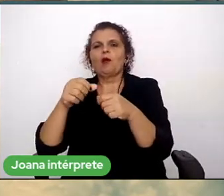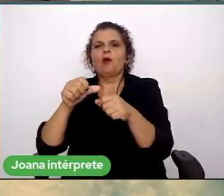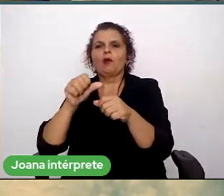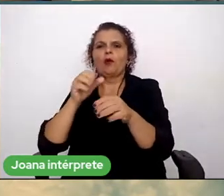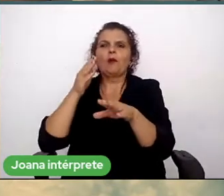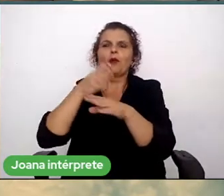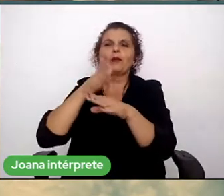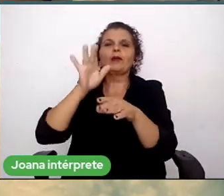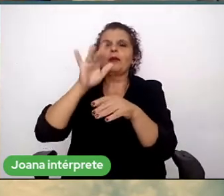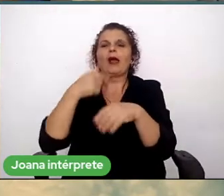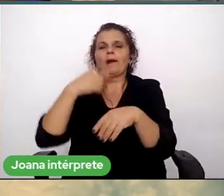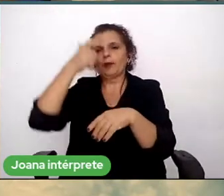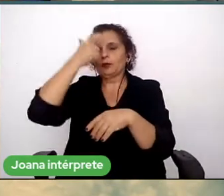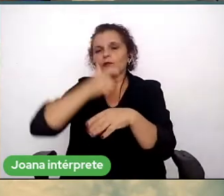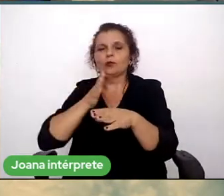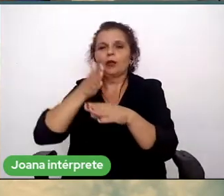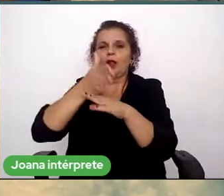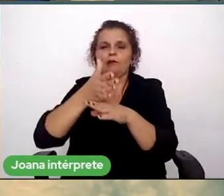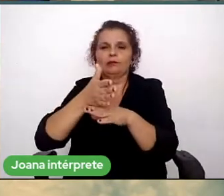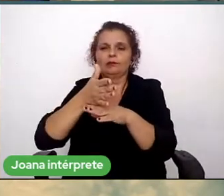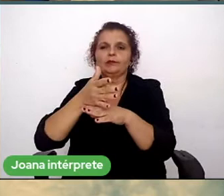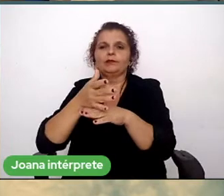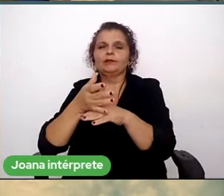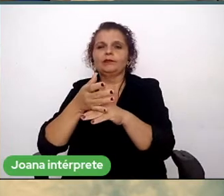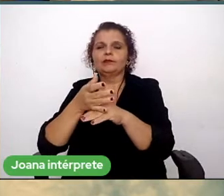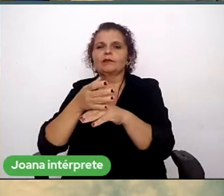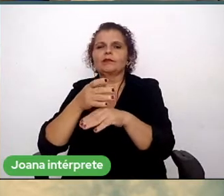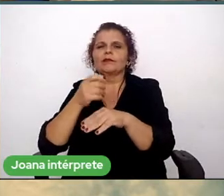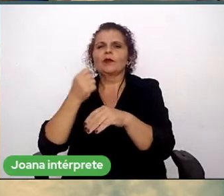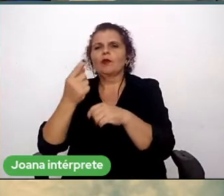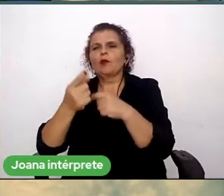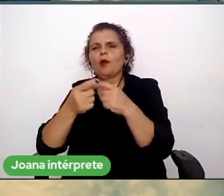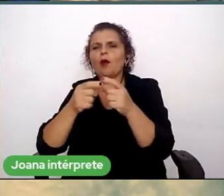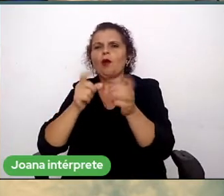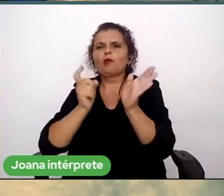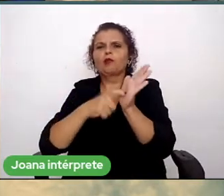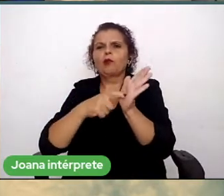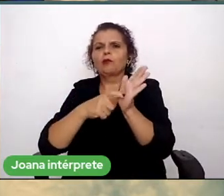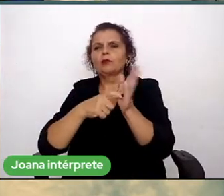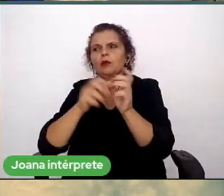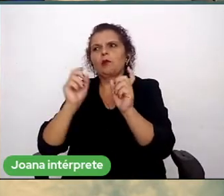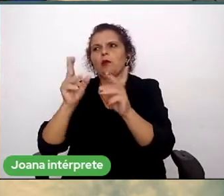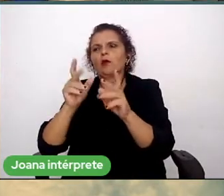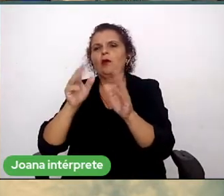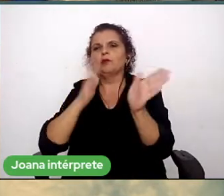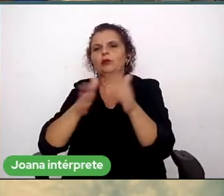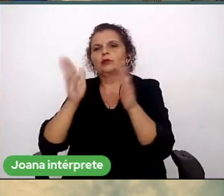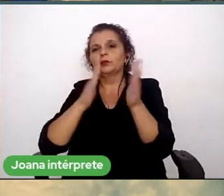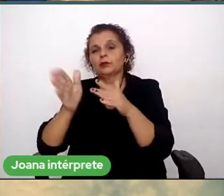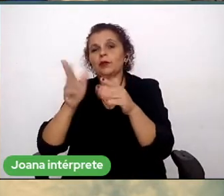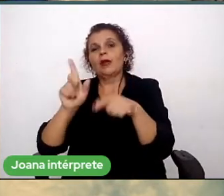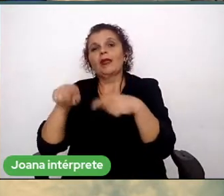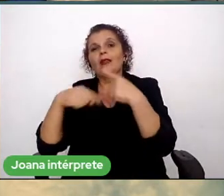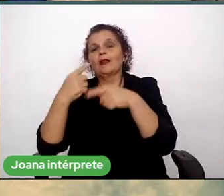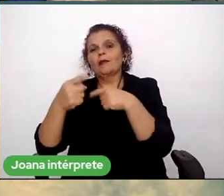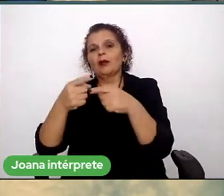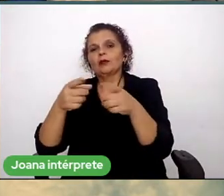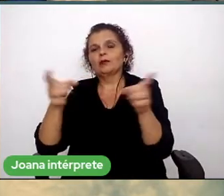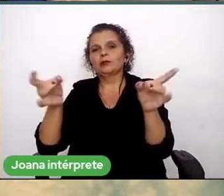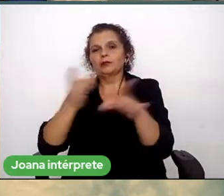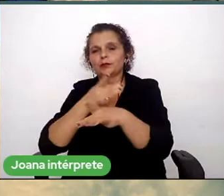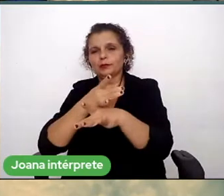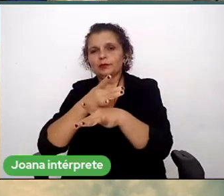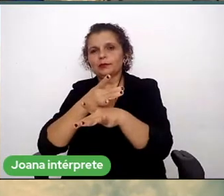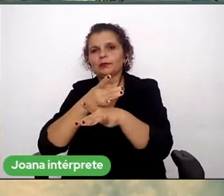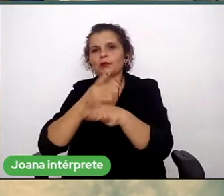no máximo algum bater em algum botão do tipo Beleza pode jogar na produção mas depois de acionado